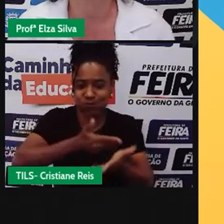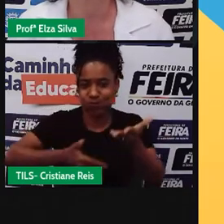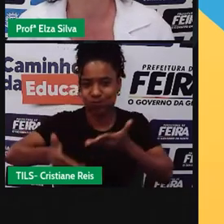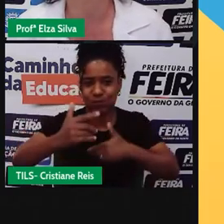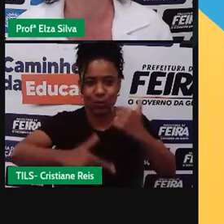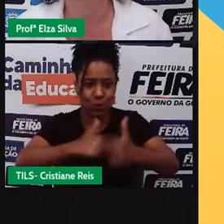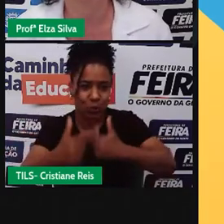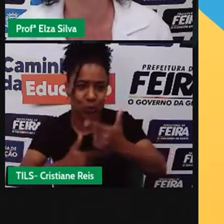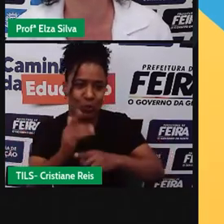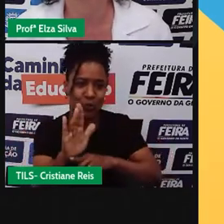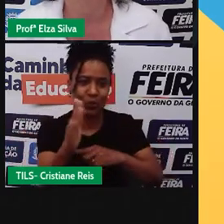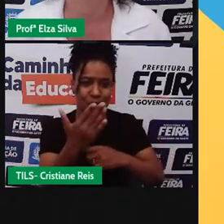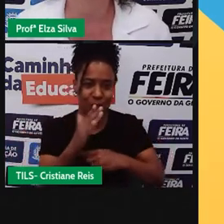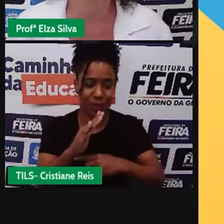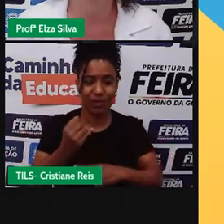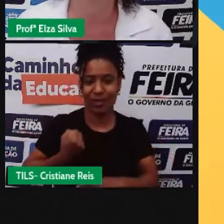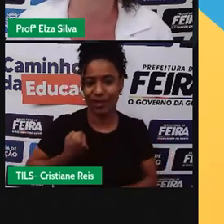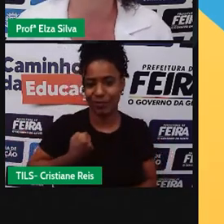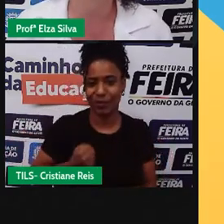é